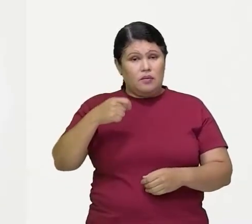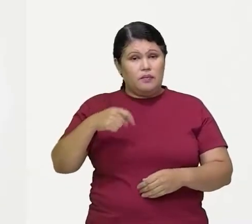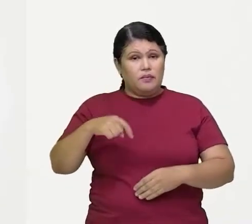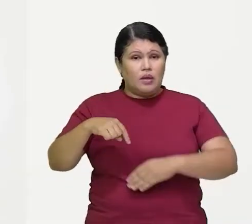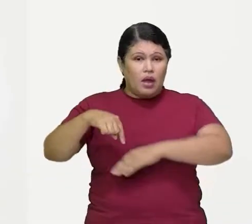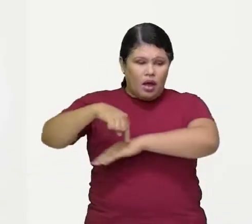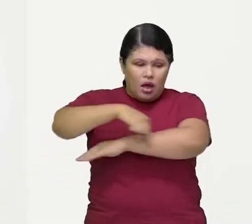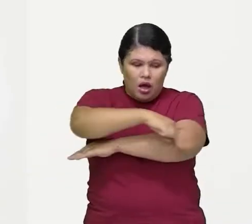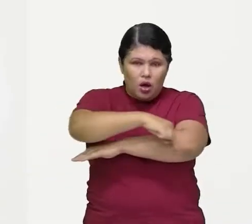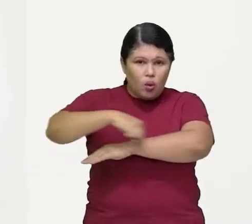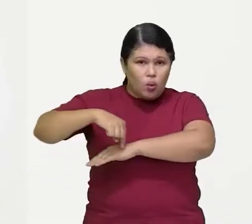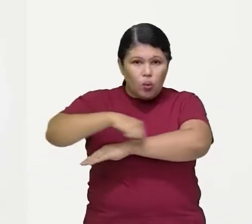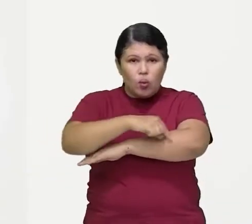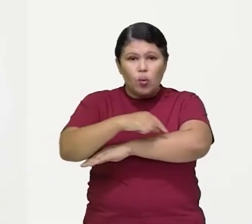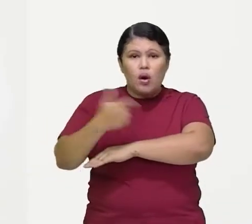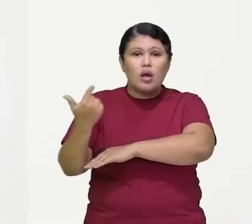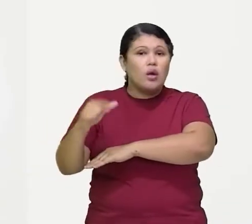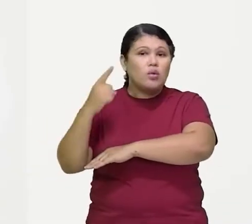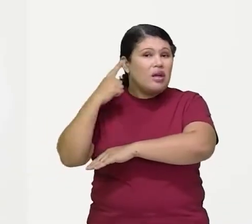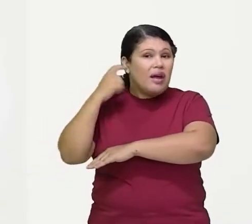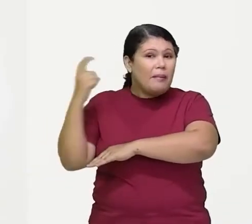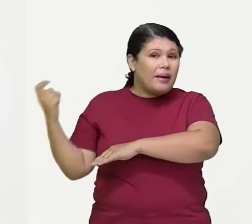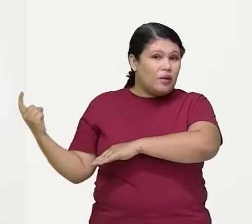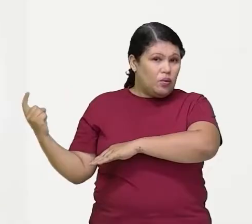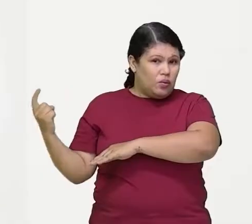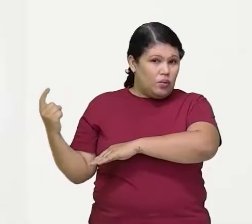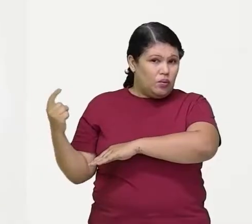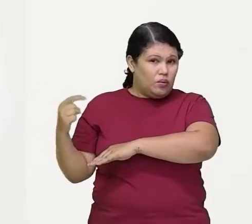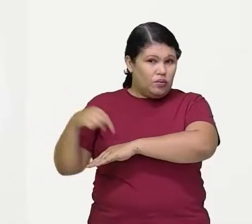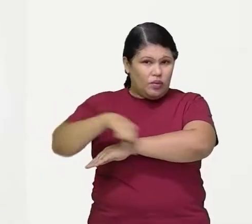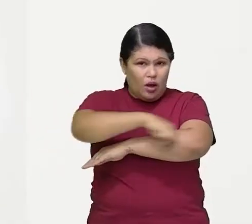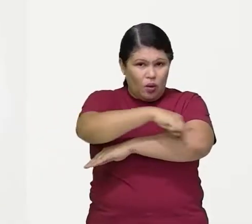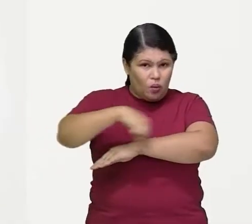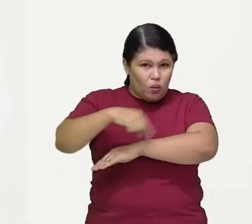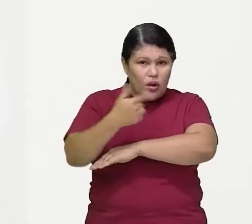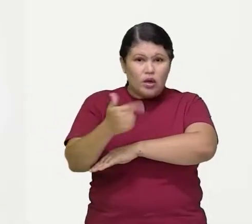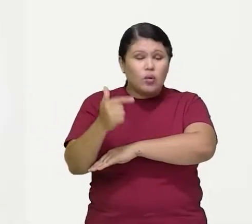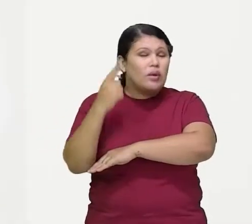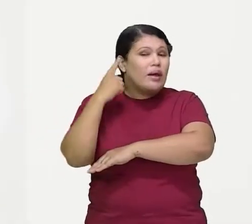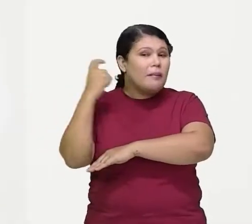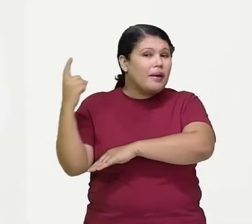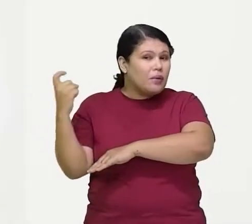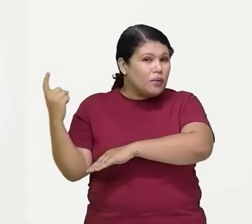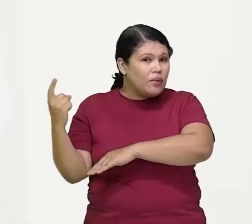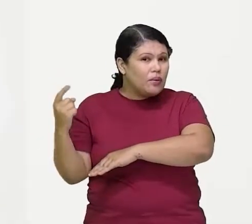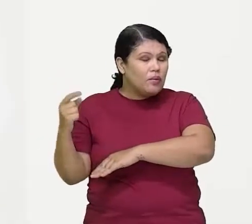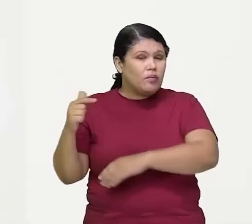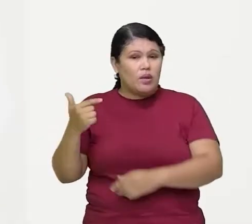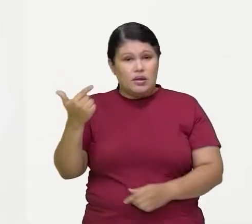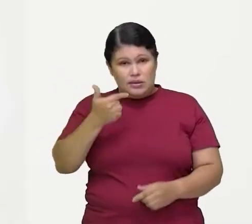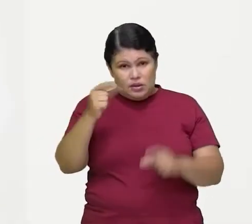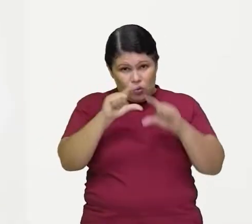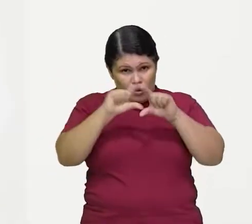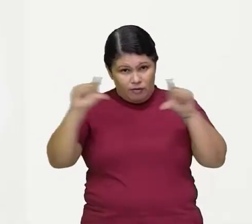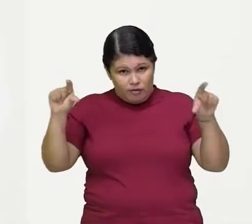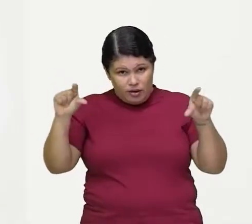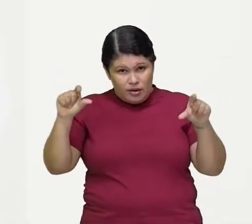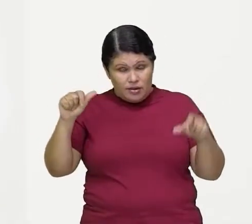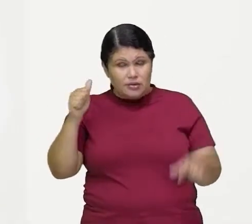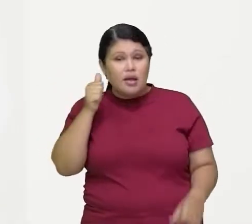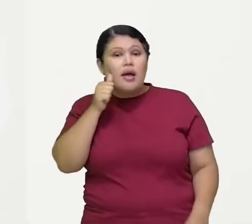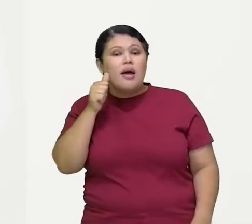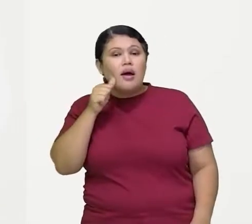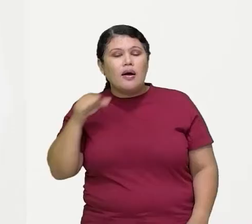se refere a... Silenciosa se refere à rua. Na segunda, silenciosa